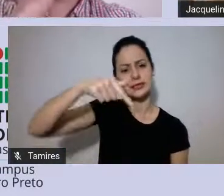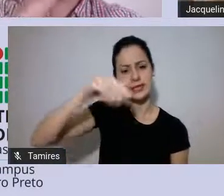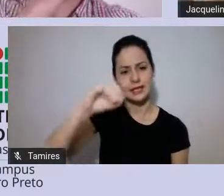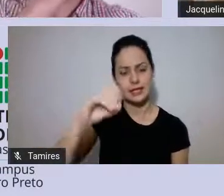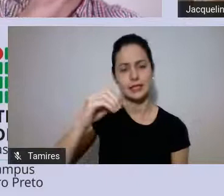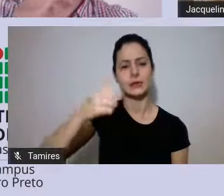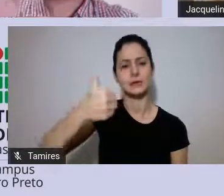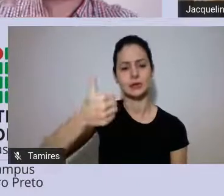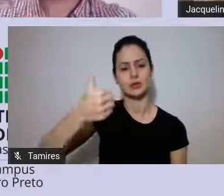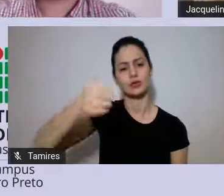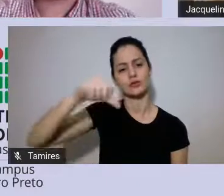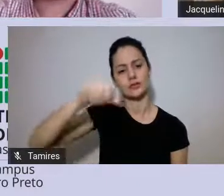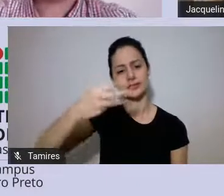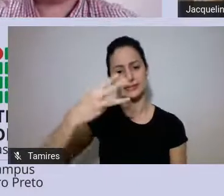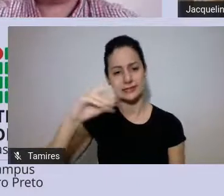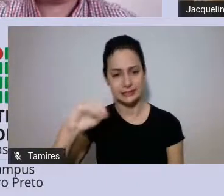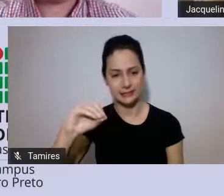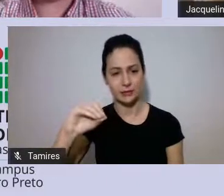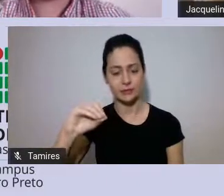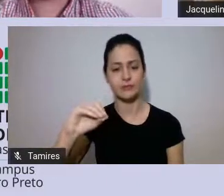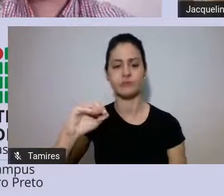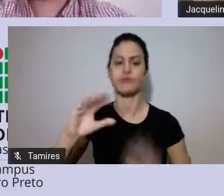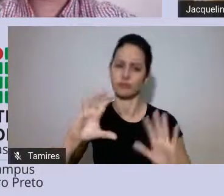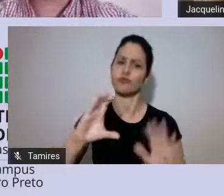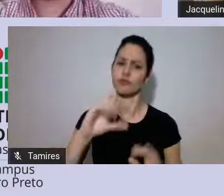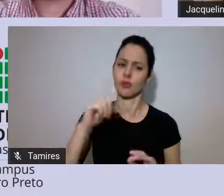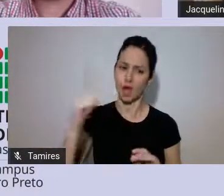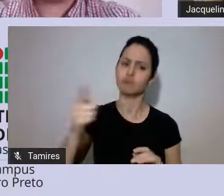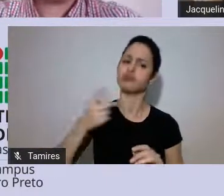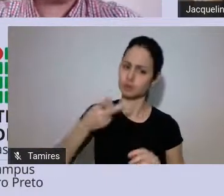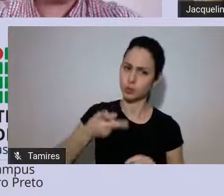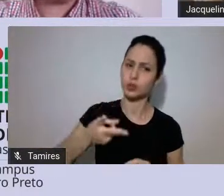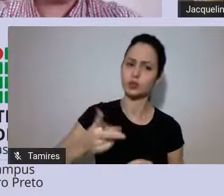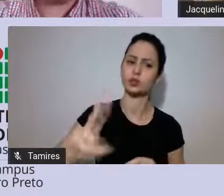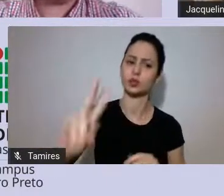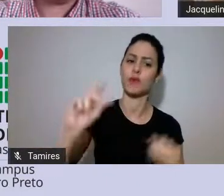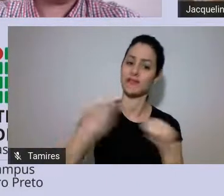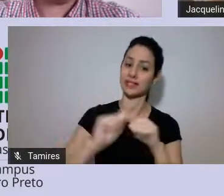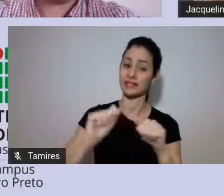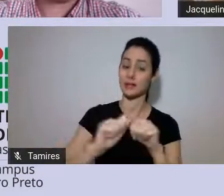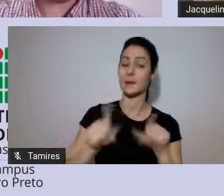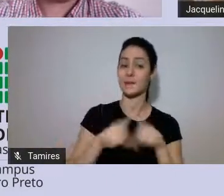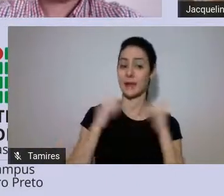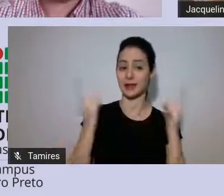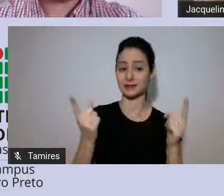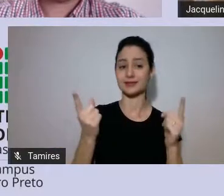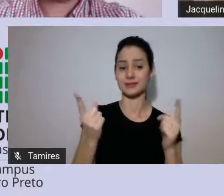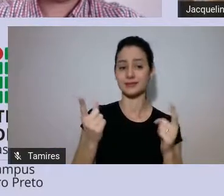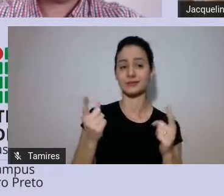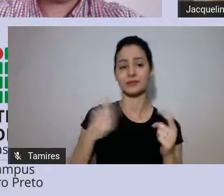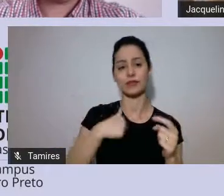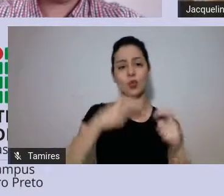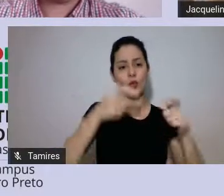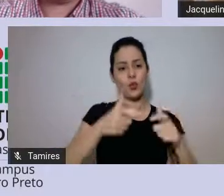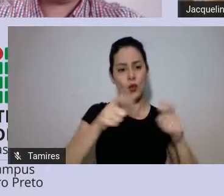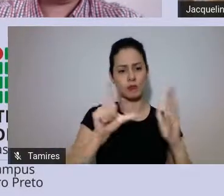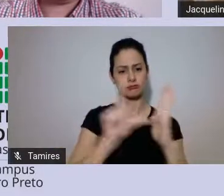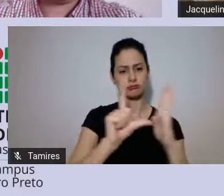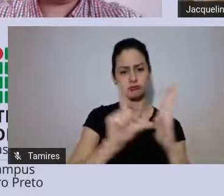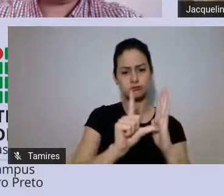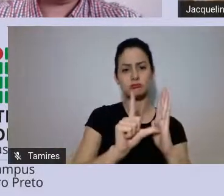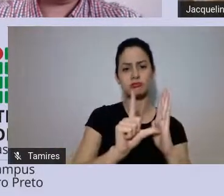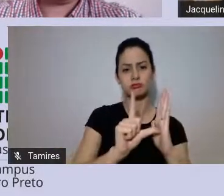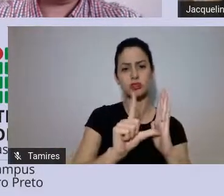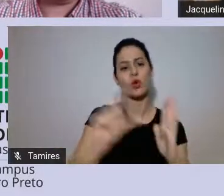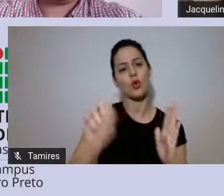1930. Pero claro que se sigue produciendo, solo que ¿a qué se debe el auge pulquero o a qué se debe que